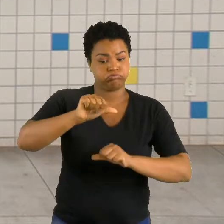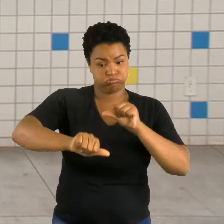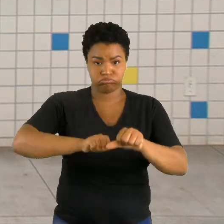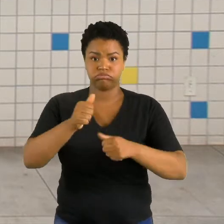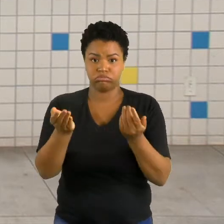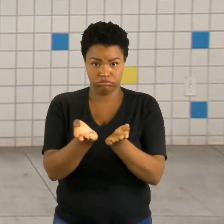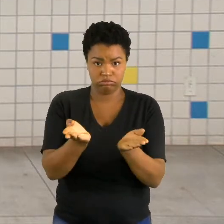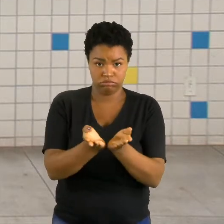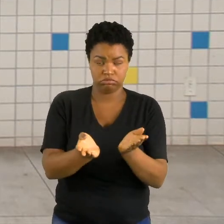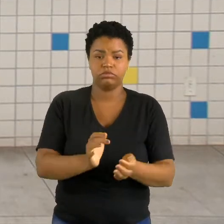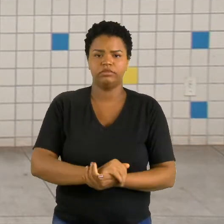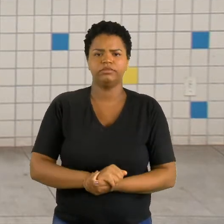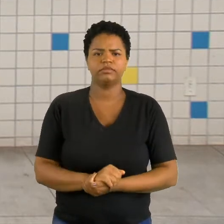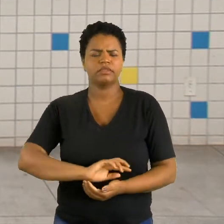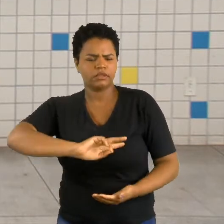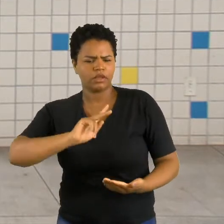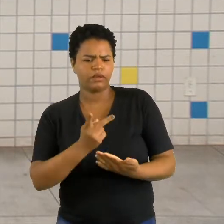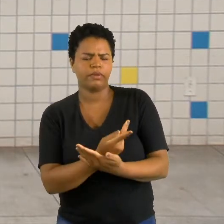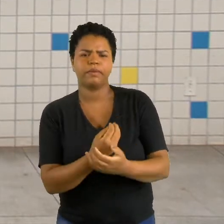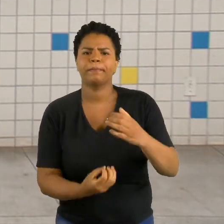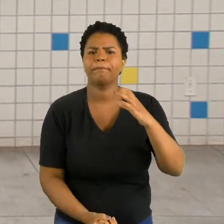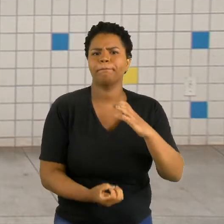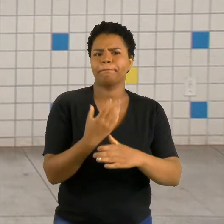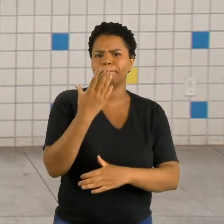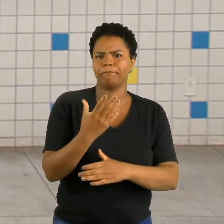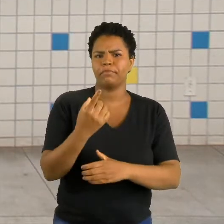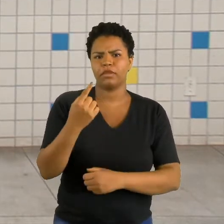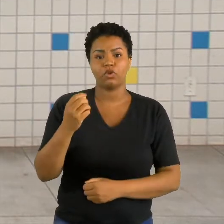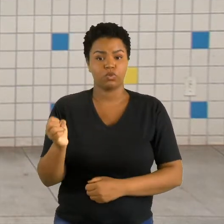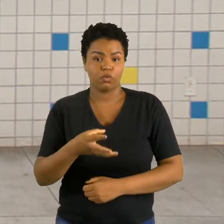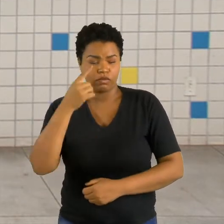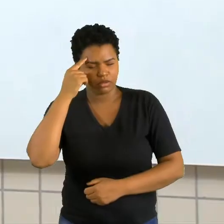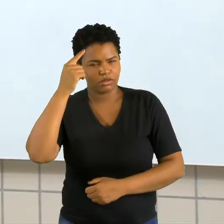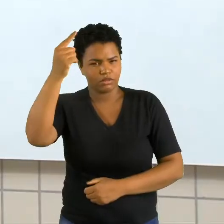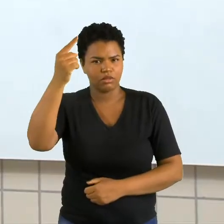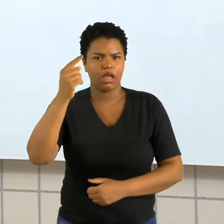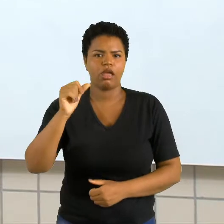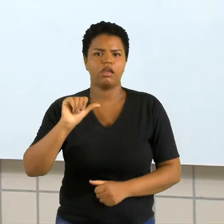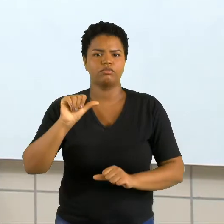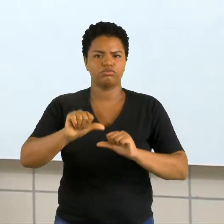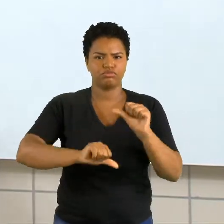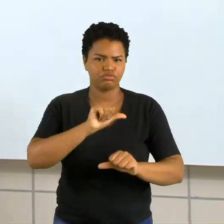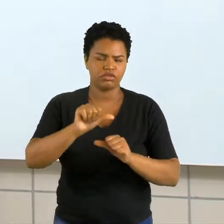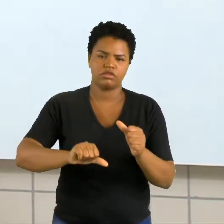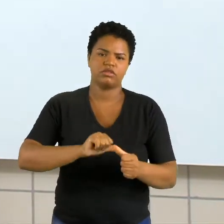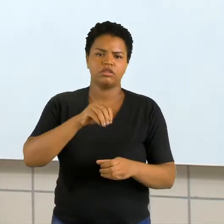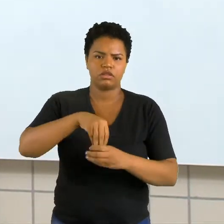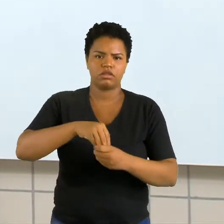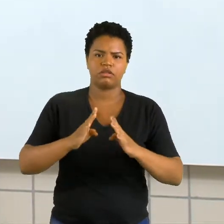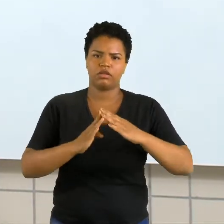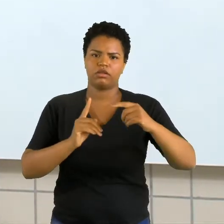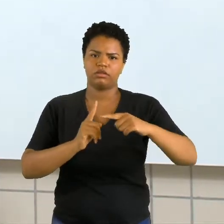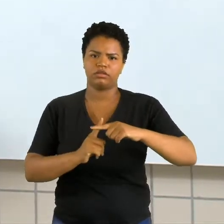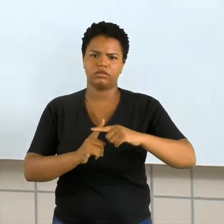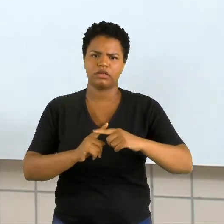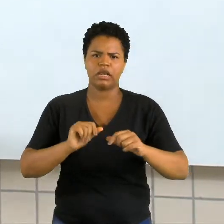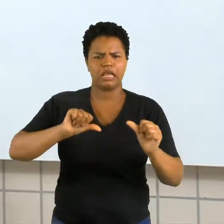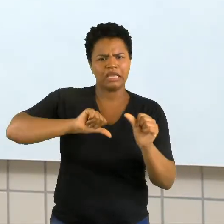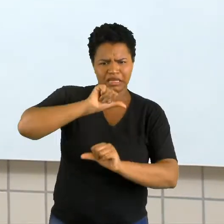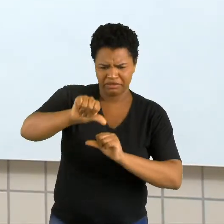Protestante, o que ocasionou o surgimento de novas ideias reformistas na igreja. O nome reforma não quer trazer o sentido de